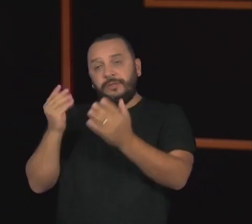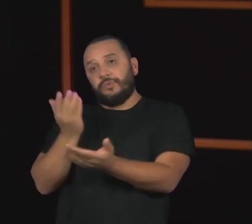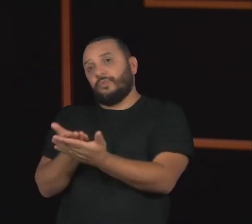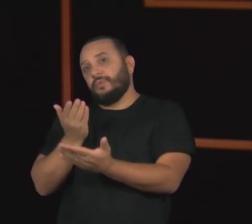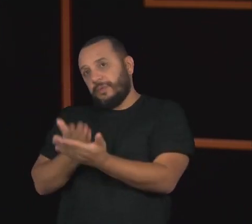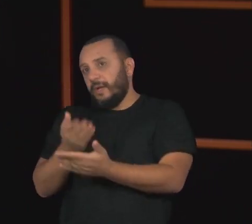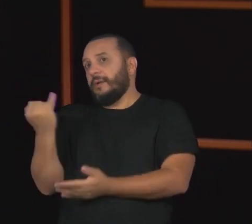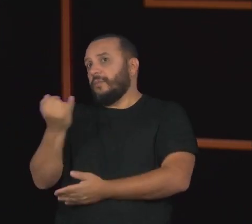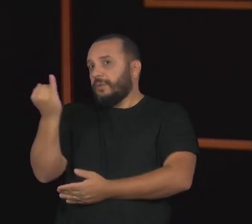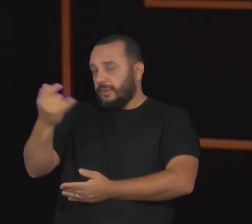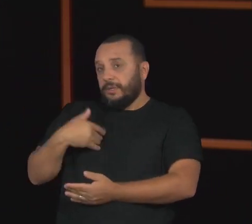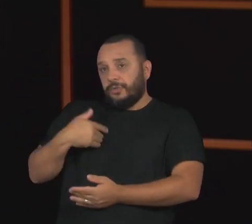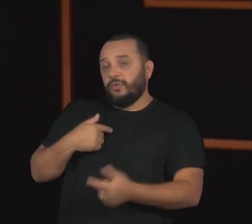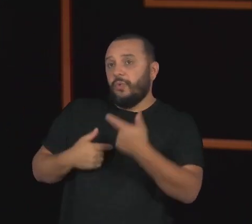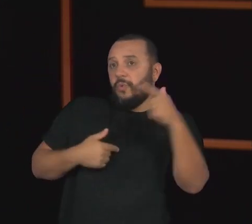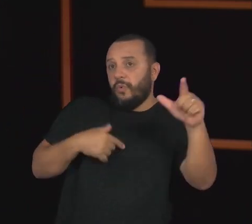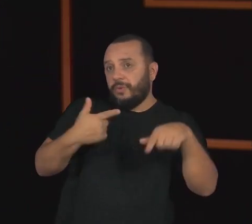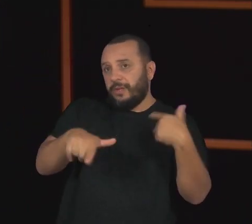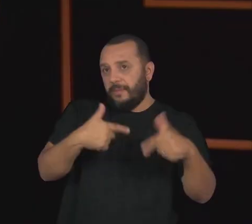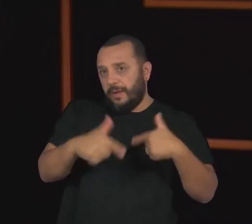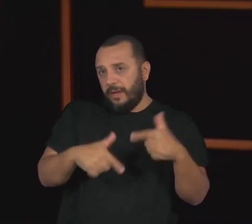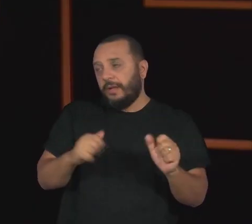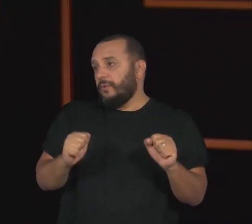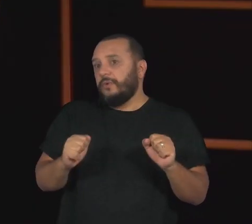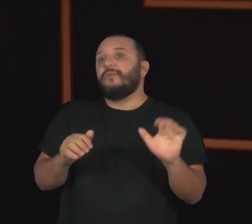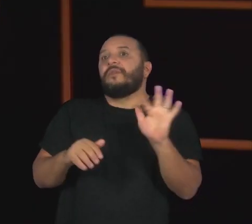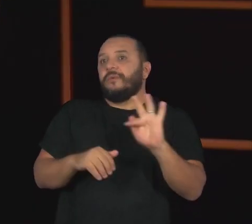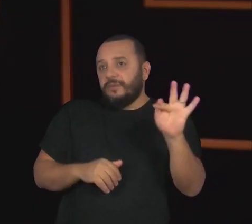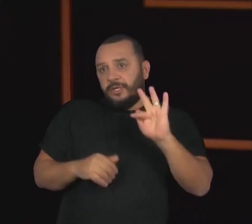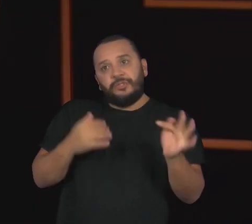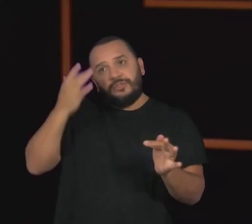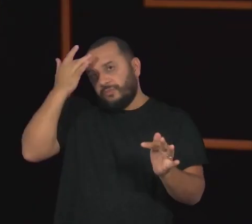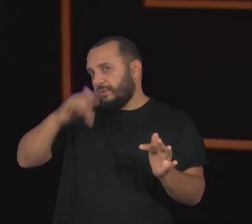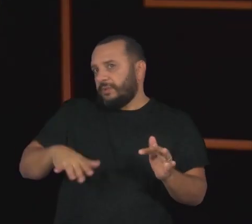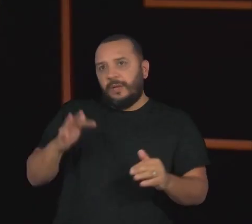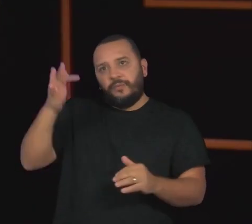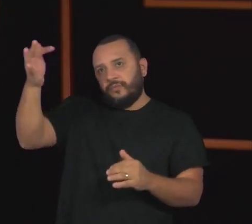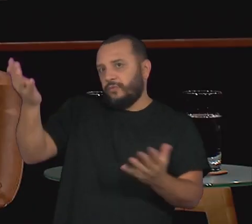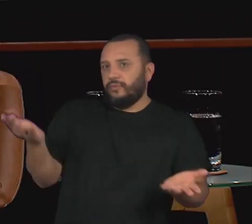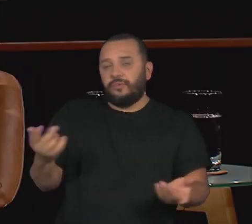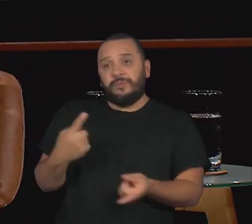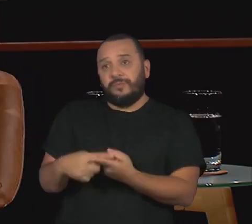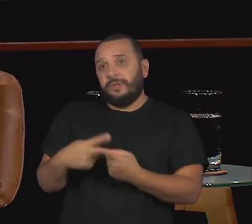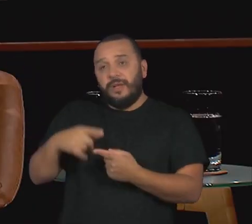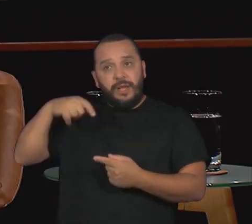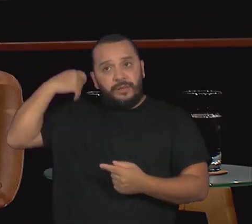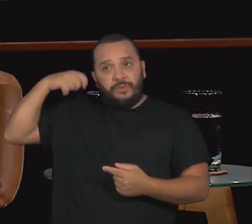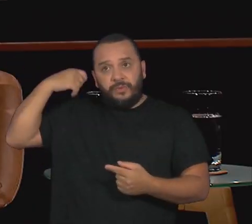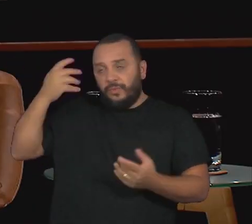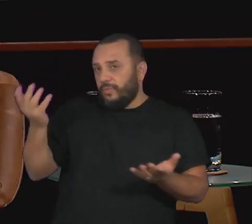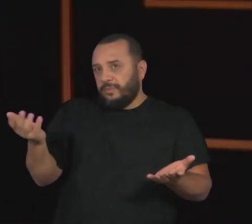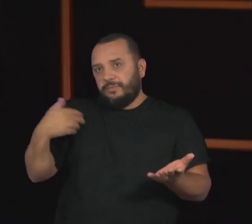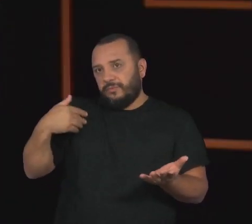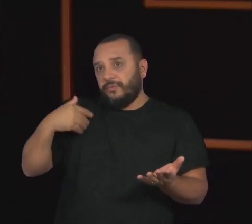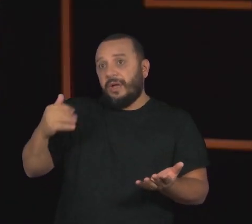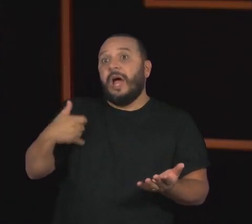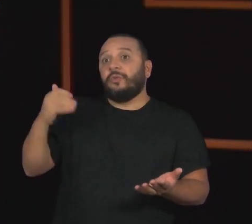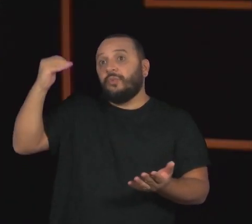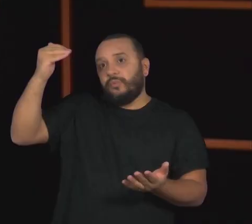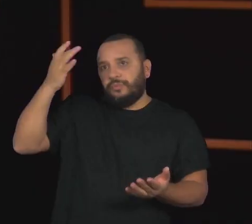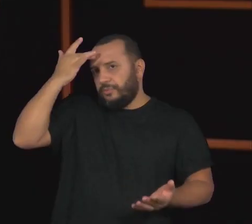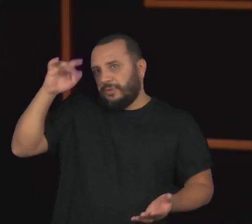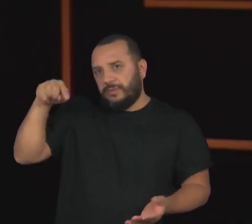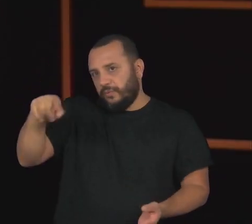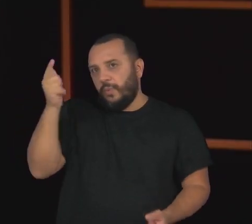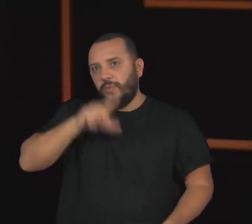você estudar bastante, você fazer uma faculdade, porque a gente não sabe como é uma carreira muito instável. Então, eu tinha sempre isso em vista,